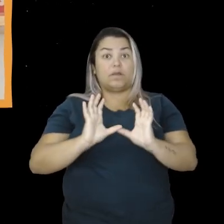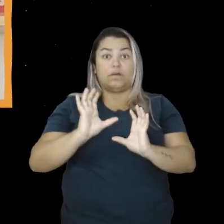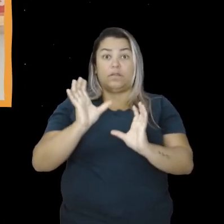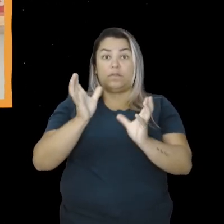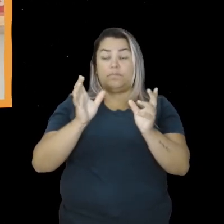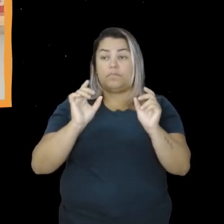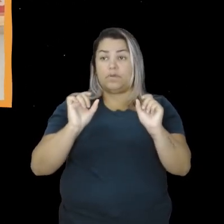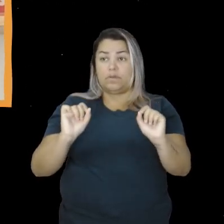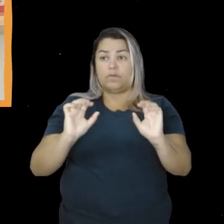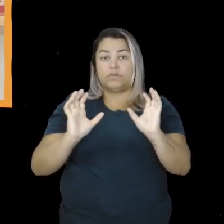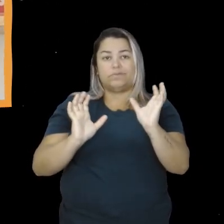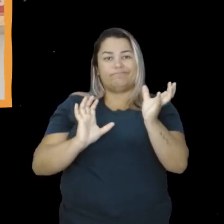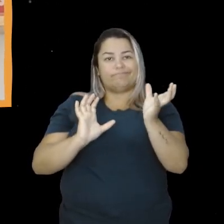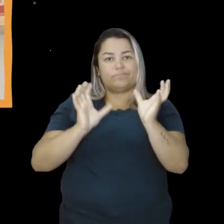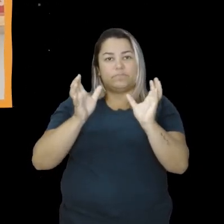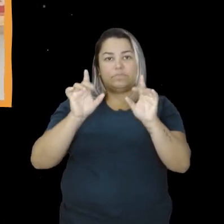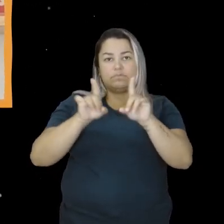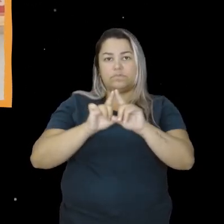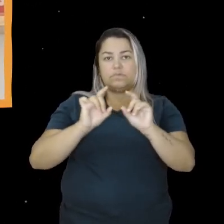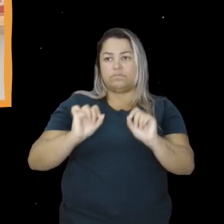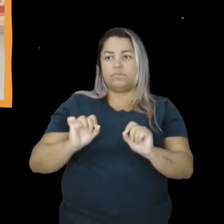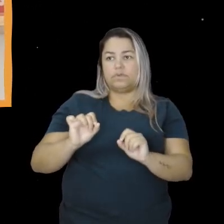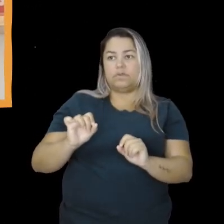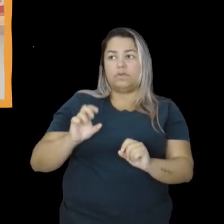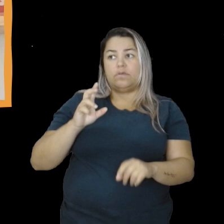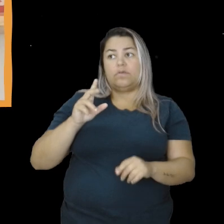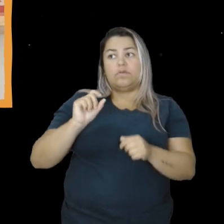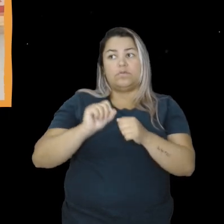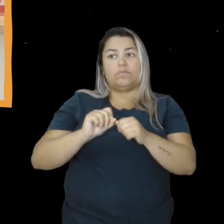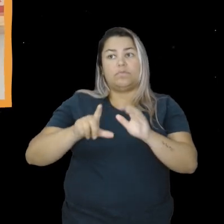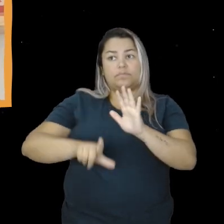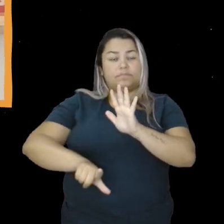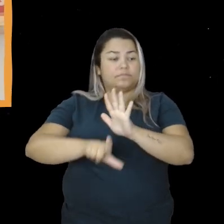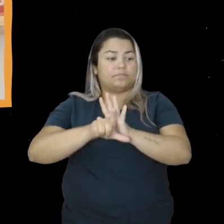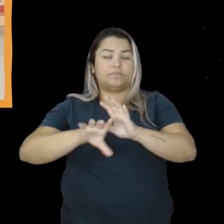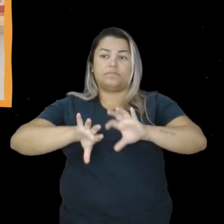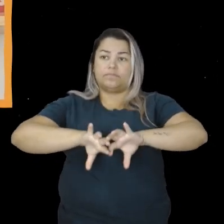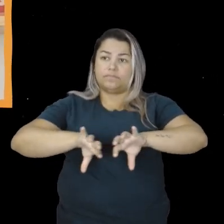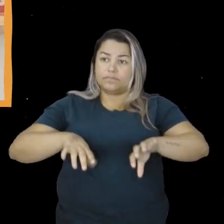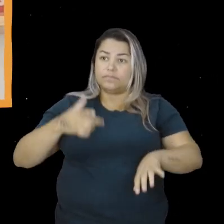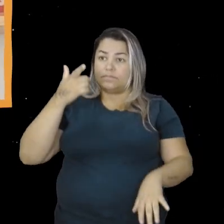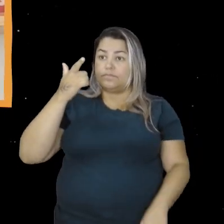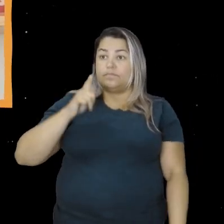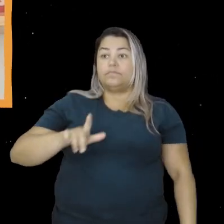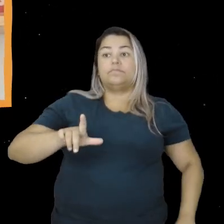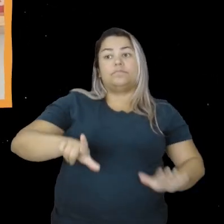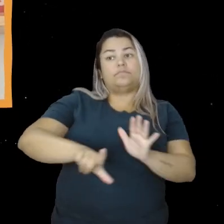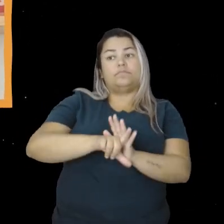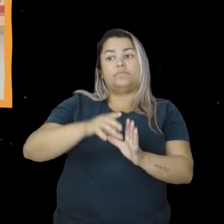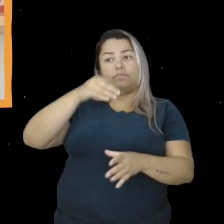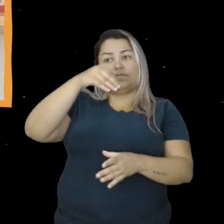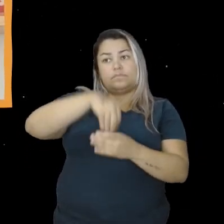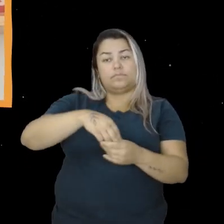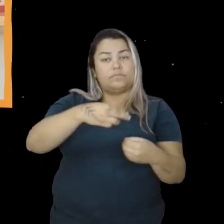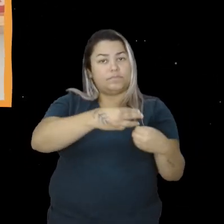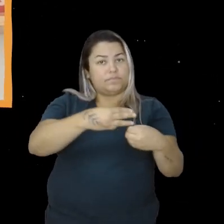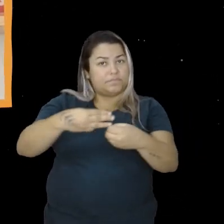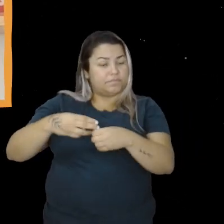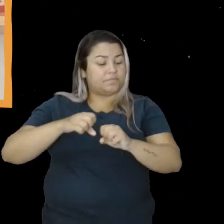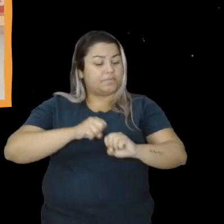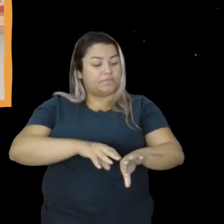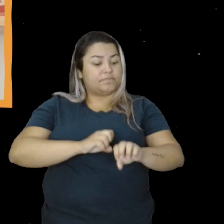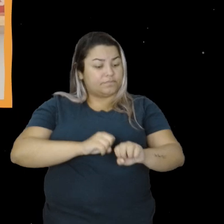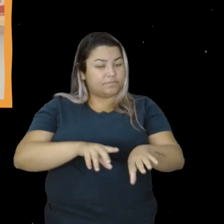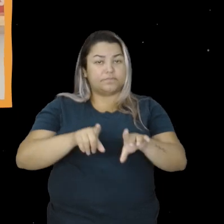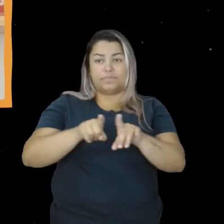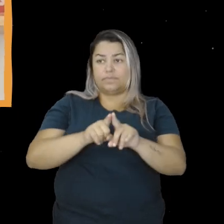sistema. Então, antes a gente estava fazendo, eu fiz uma lei separada, mas agora eu estou tendo a possibilidade de fazer uma lei dentro do Sistema Municipal de Educação. Inclusive, a gente vai ter